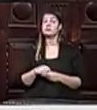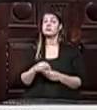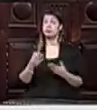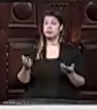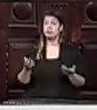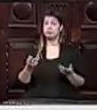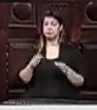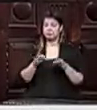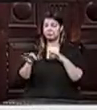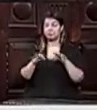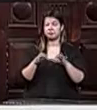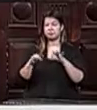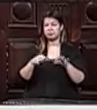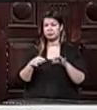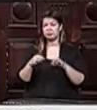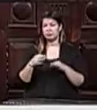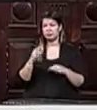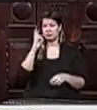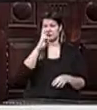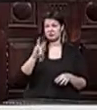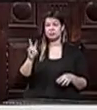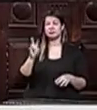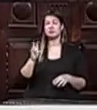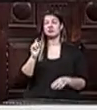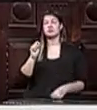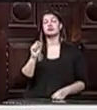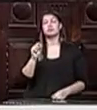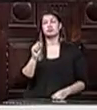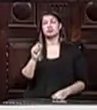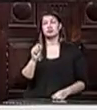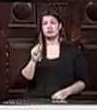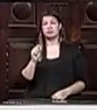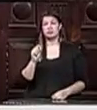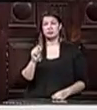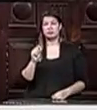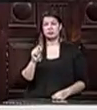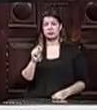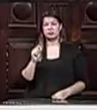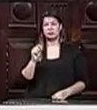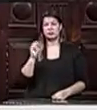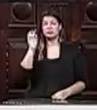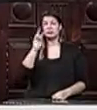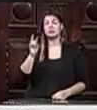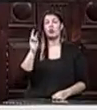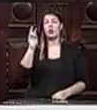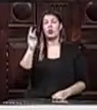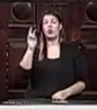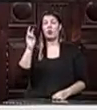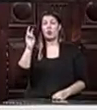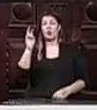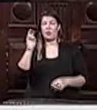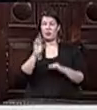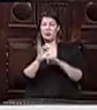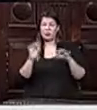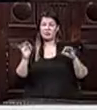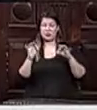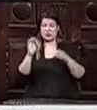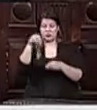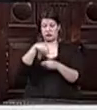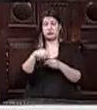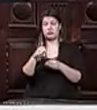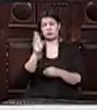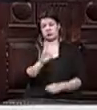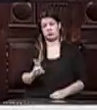chamado planejamento com vistas, deputado Bruno Dauaire, com vistas à otimização do funcionamento da rede. Mas em nome